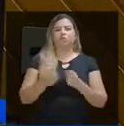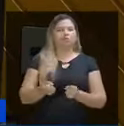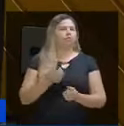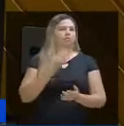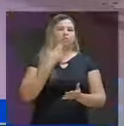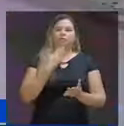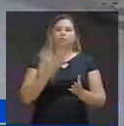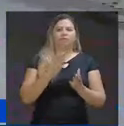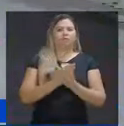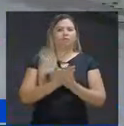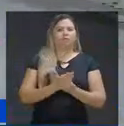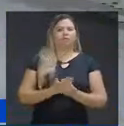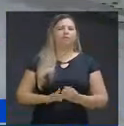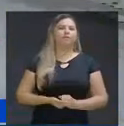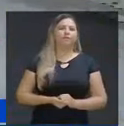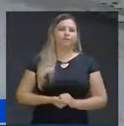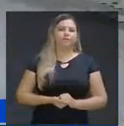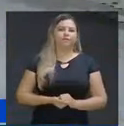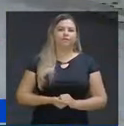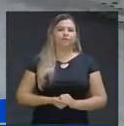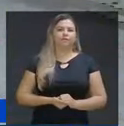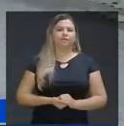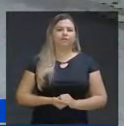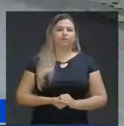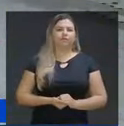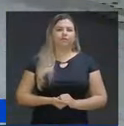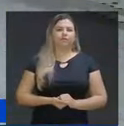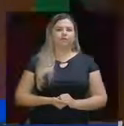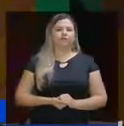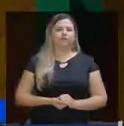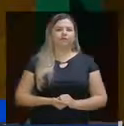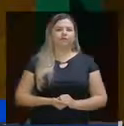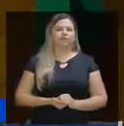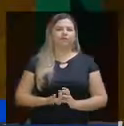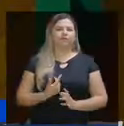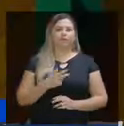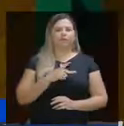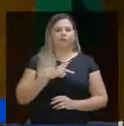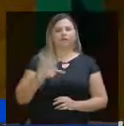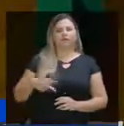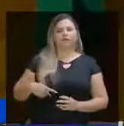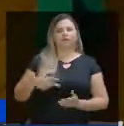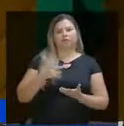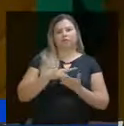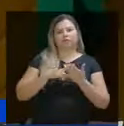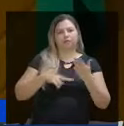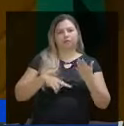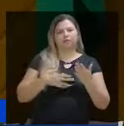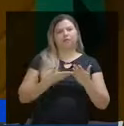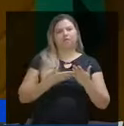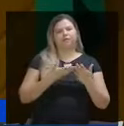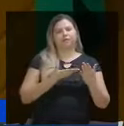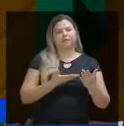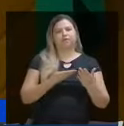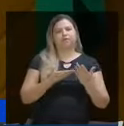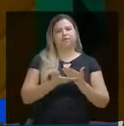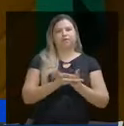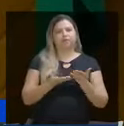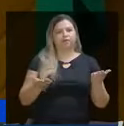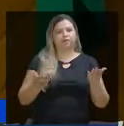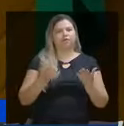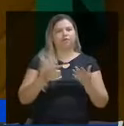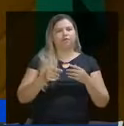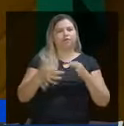recurso. É o relatório, senhor presidente. Senhor procurador. Imagem ampla do plenário. Senhor presidente, senhor relator, senhores e